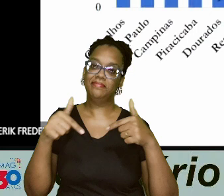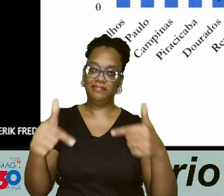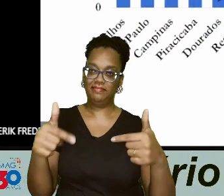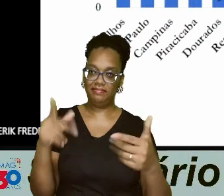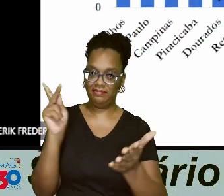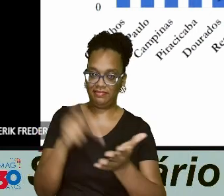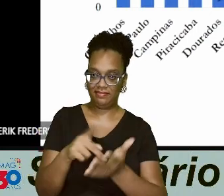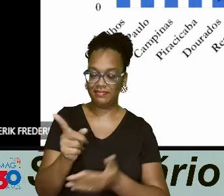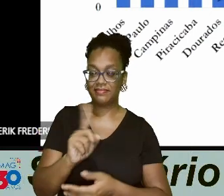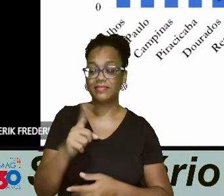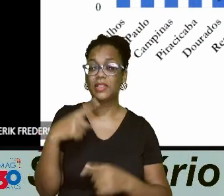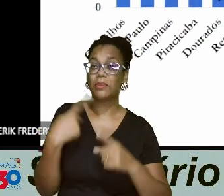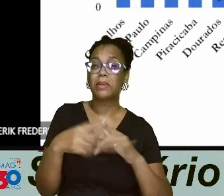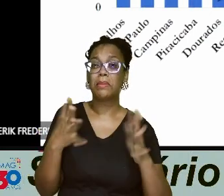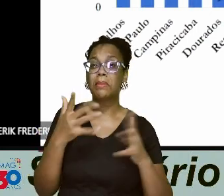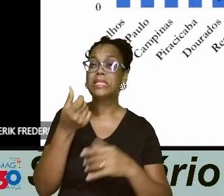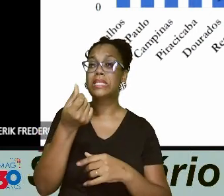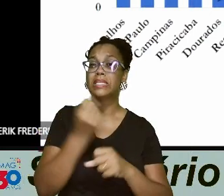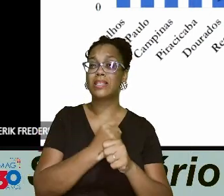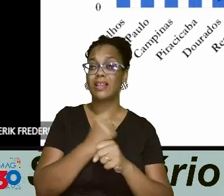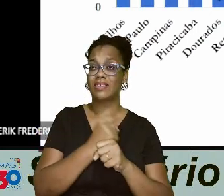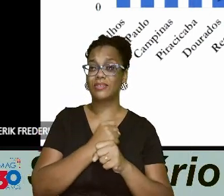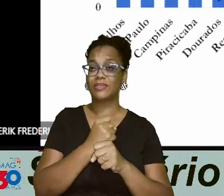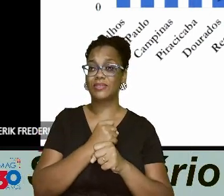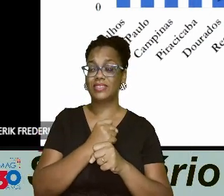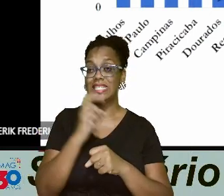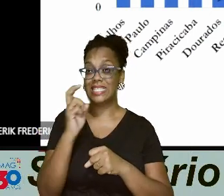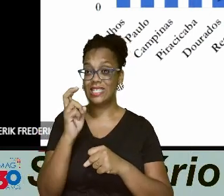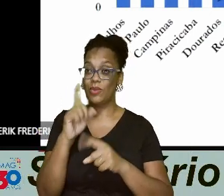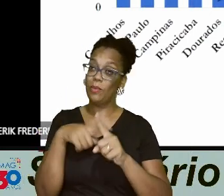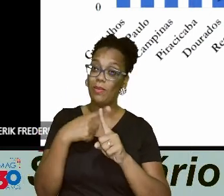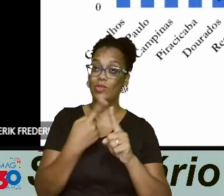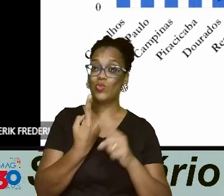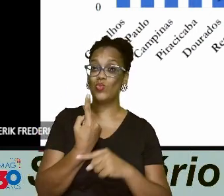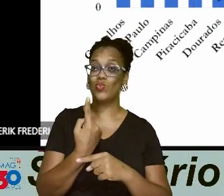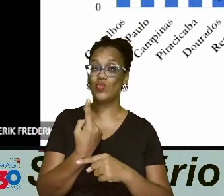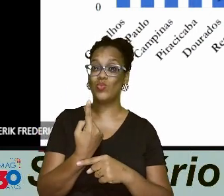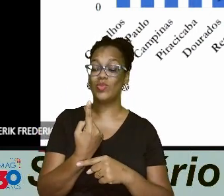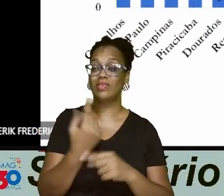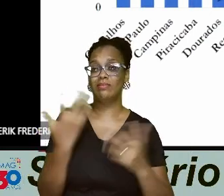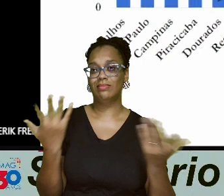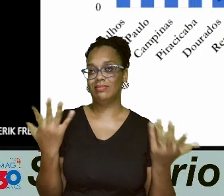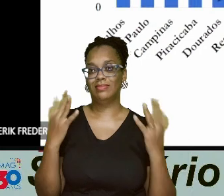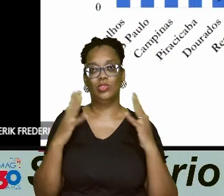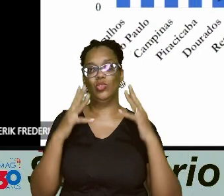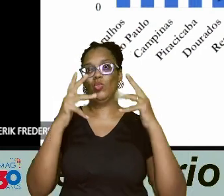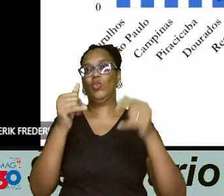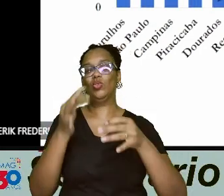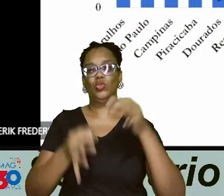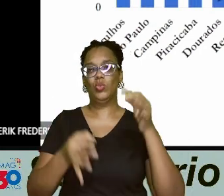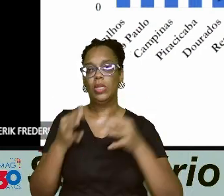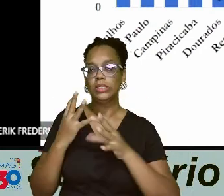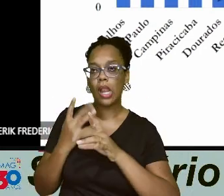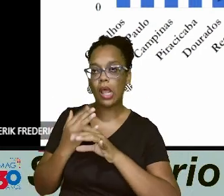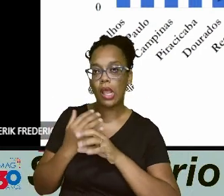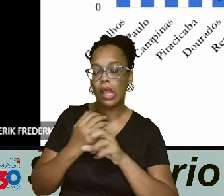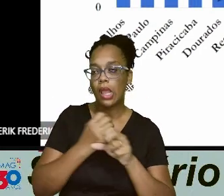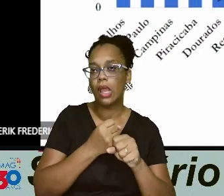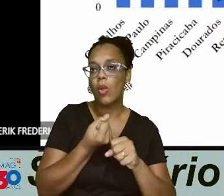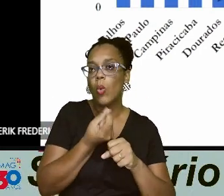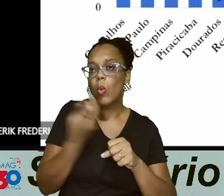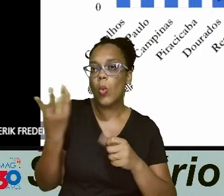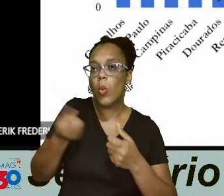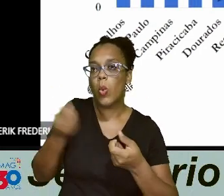no mínimo 6 anos, né? 5 mais 1. Ora, nem todos os juízes contavam com uma grande quantidade ou sequer